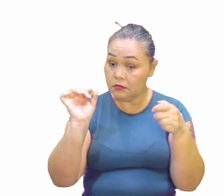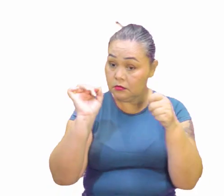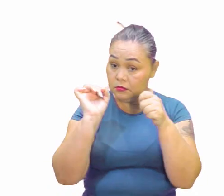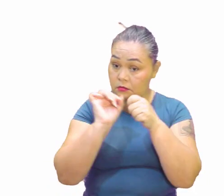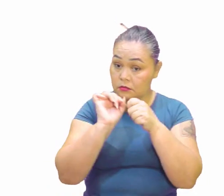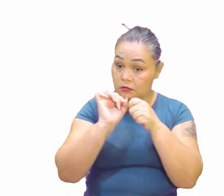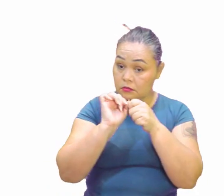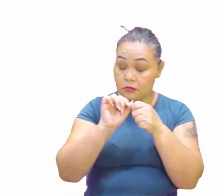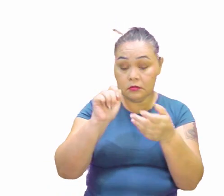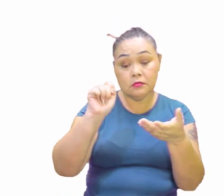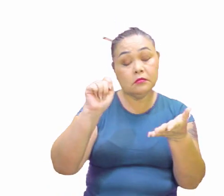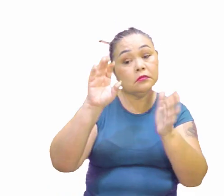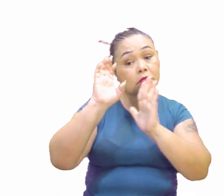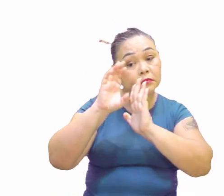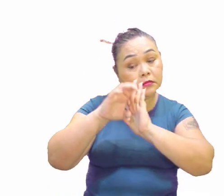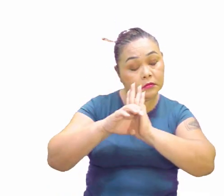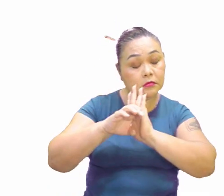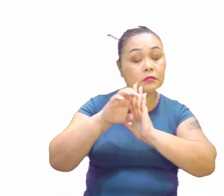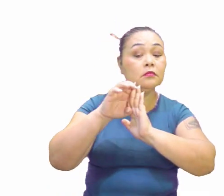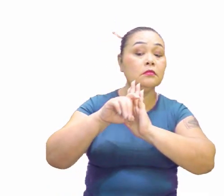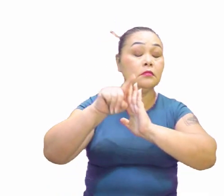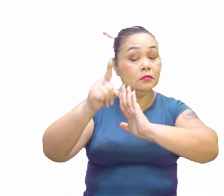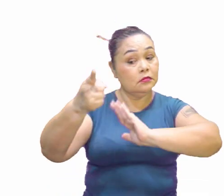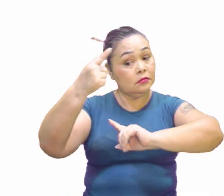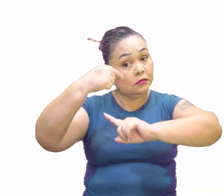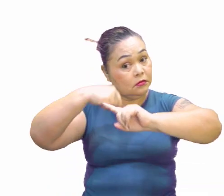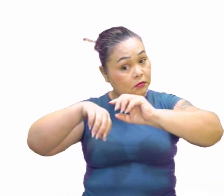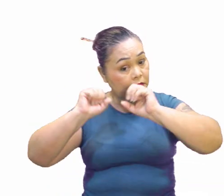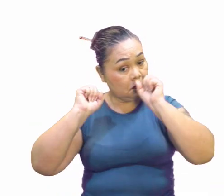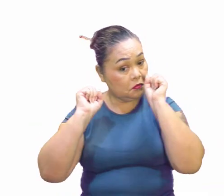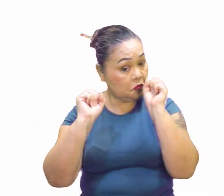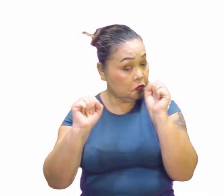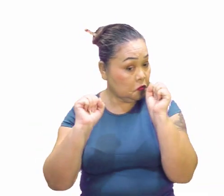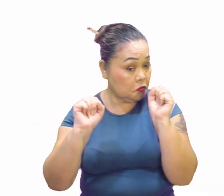fazendo uma definição, conceituando.